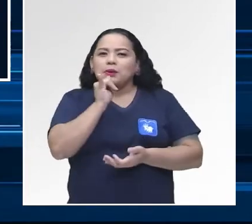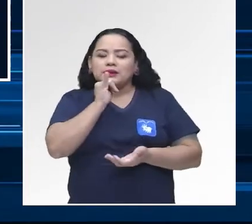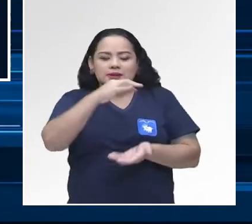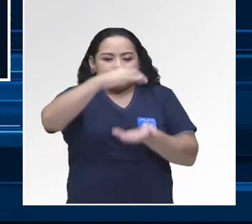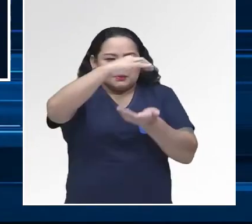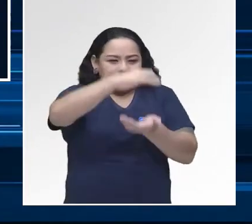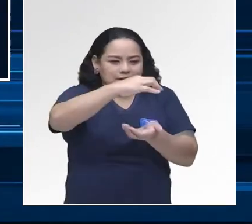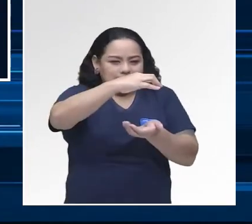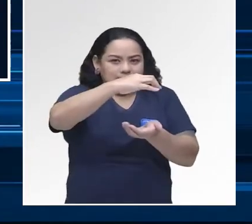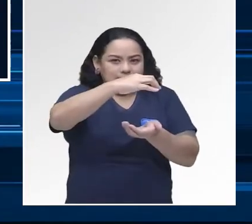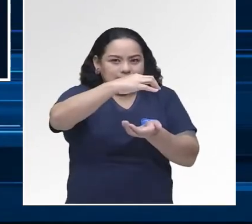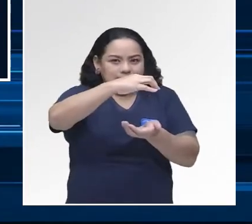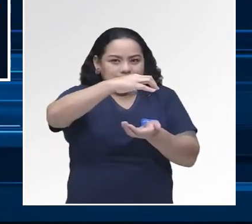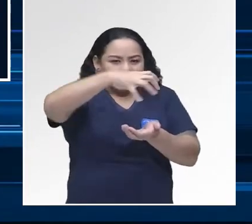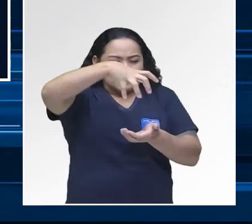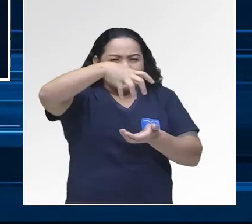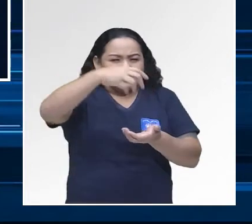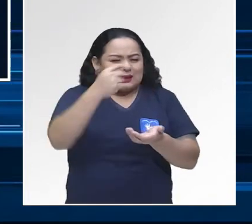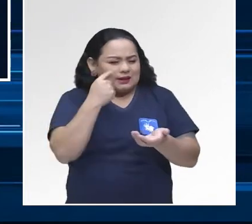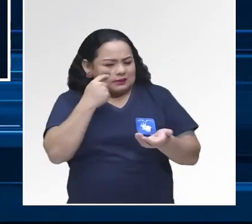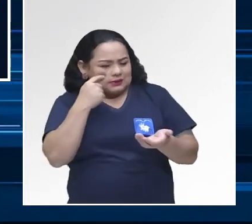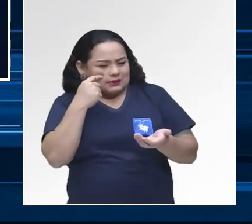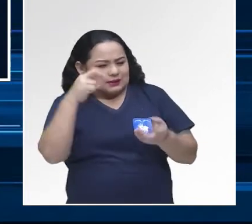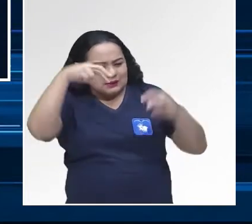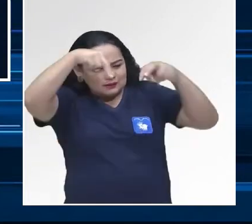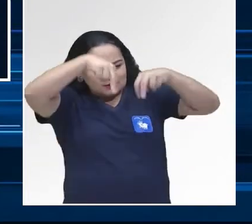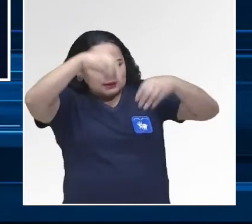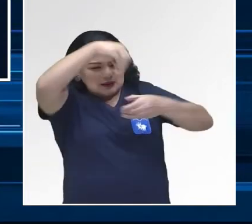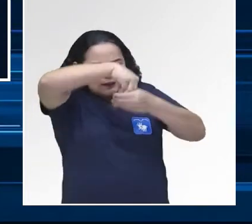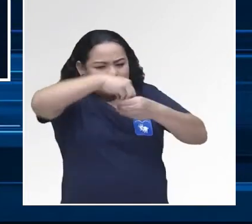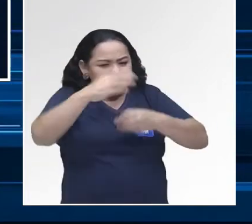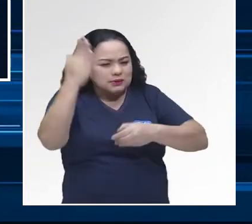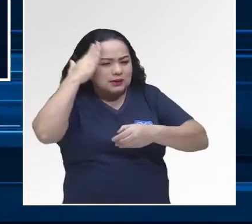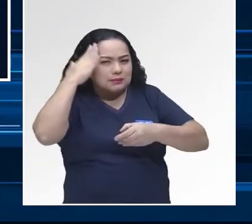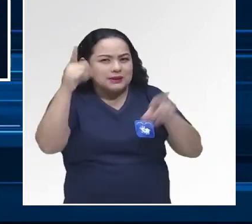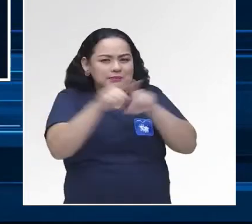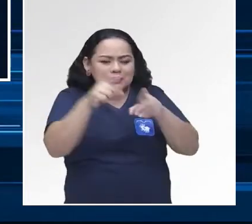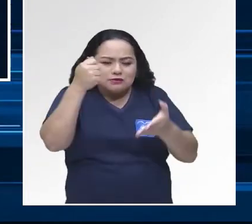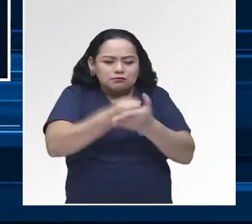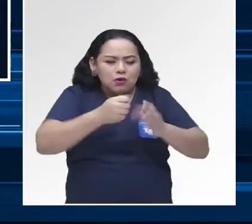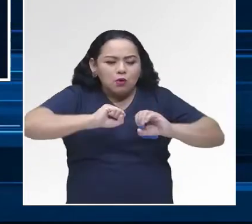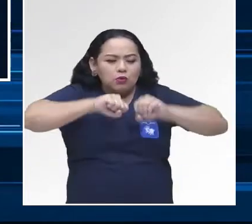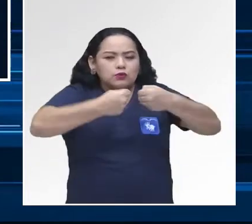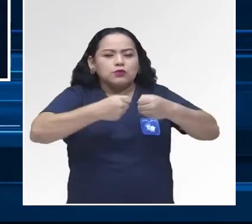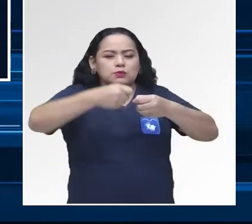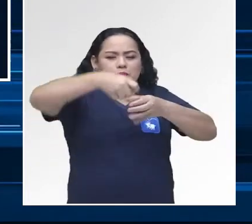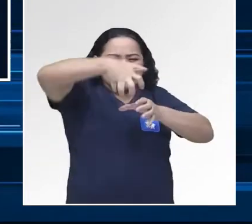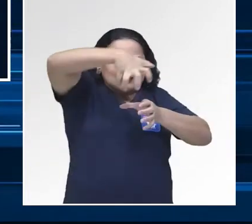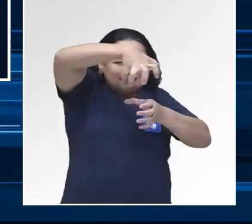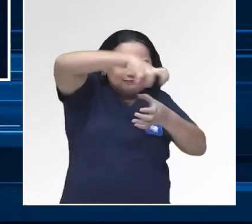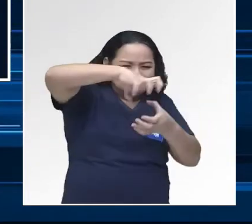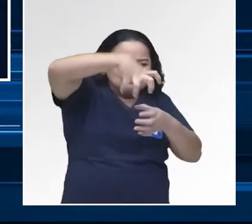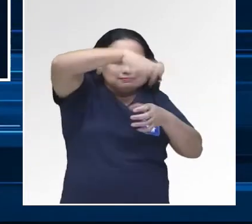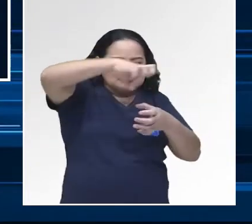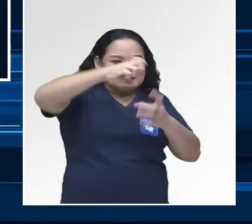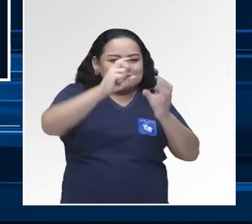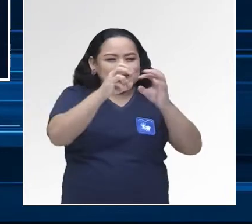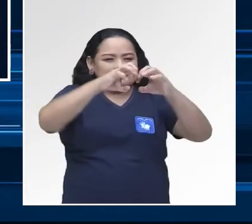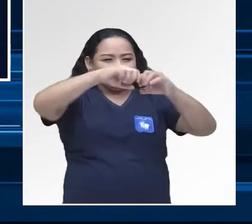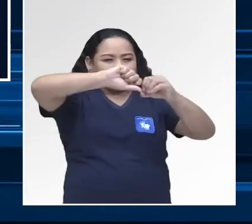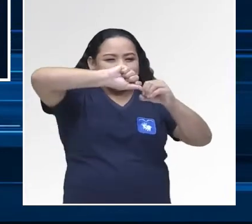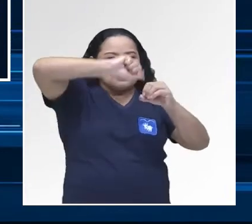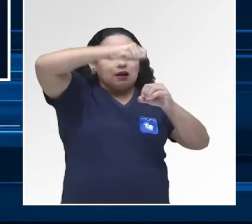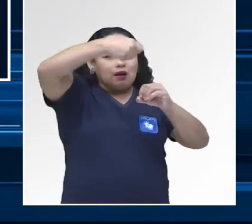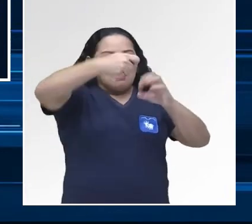tem dentro, é mais radical, você também tem um rigor para você abrir a tampa, para você analisar o que tem ali